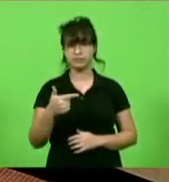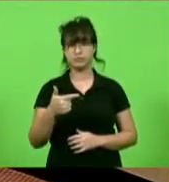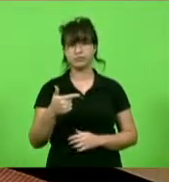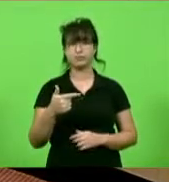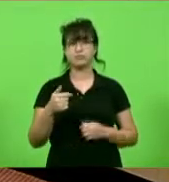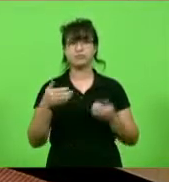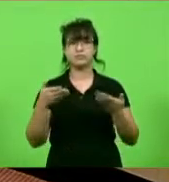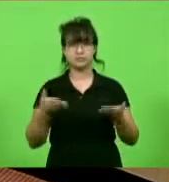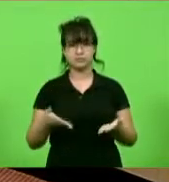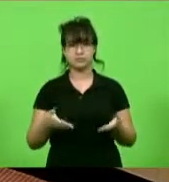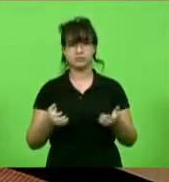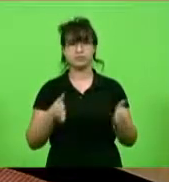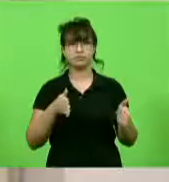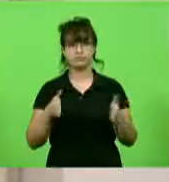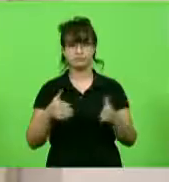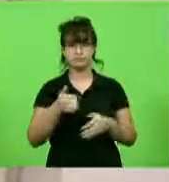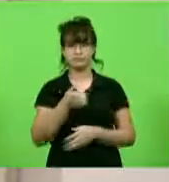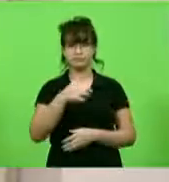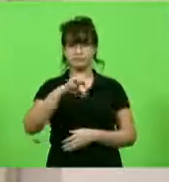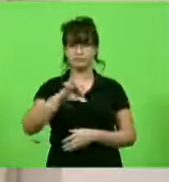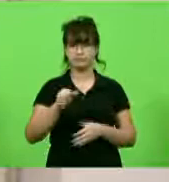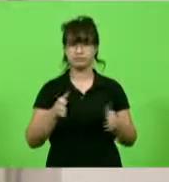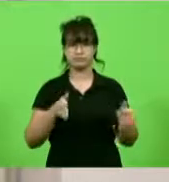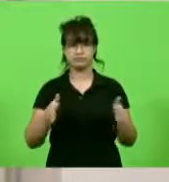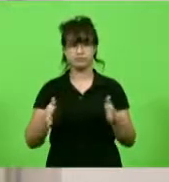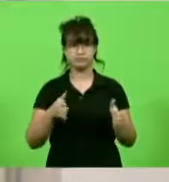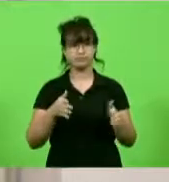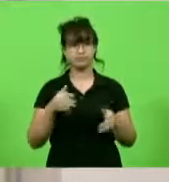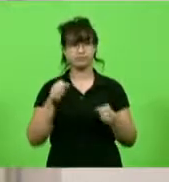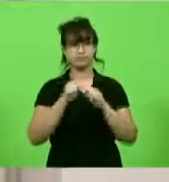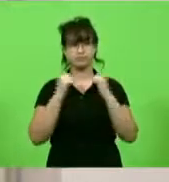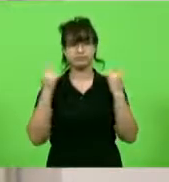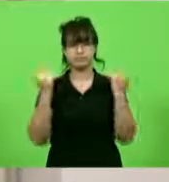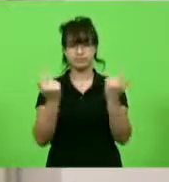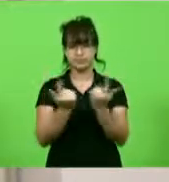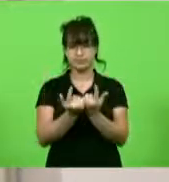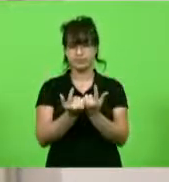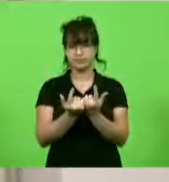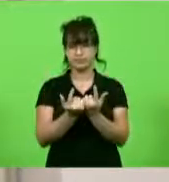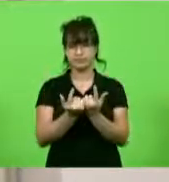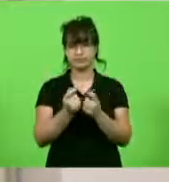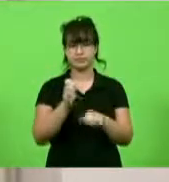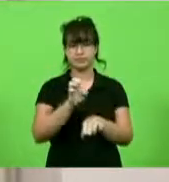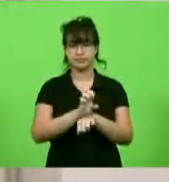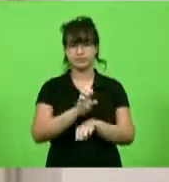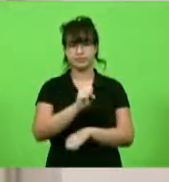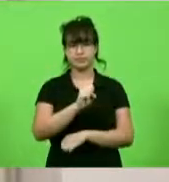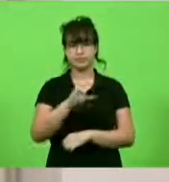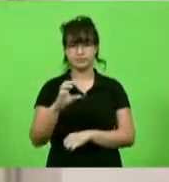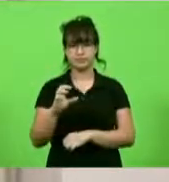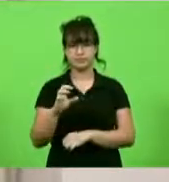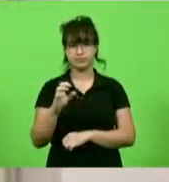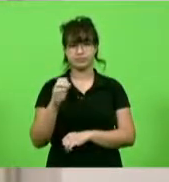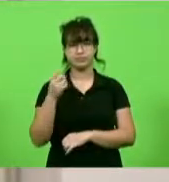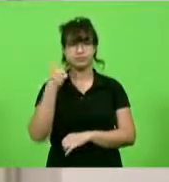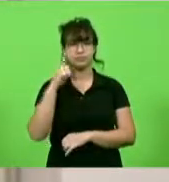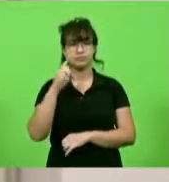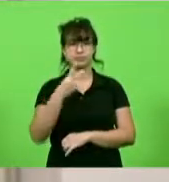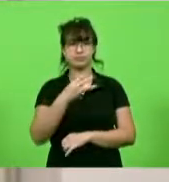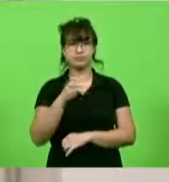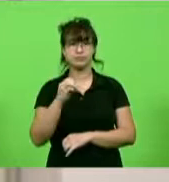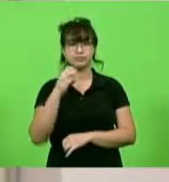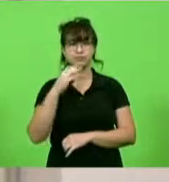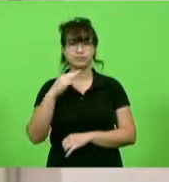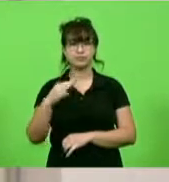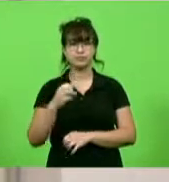Legislativa da 19ª Legislatura da Assembleia Legislativa do Estado de Santa Catarina, realizada em 30 de março de